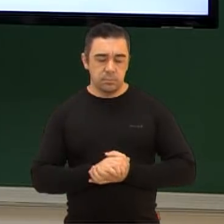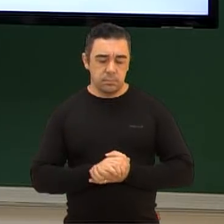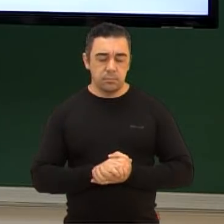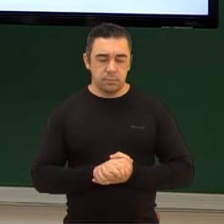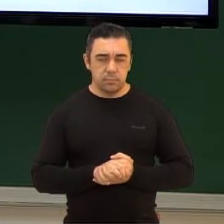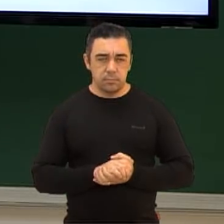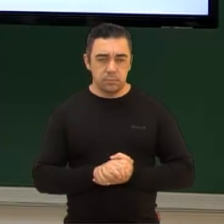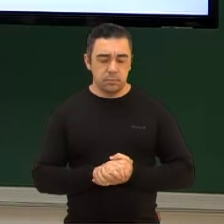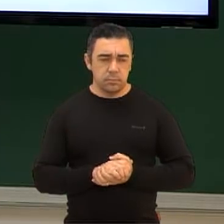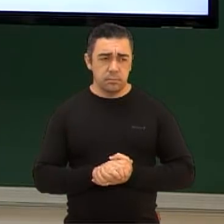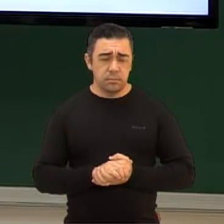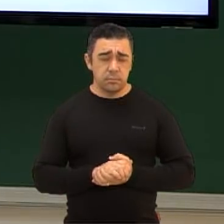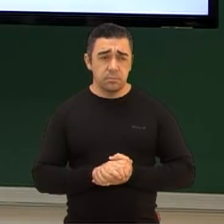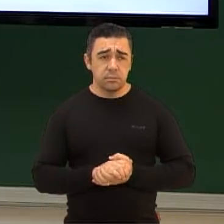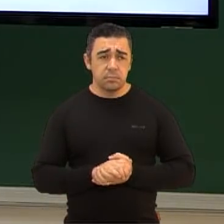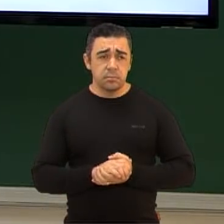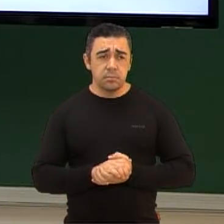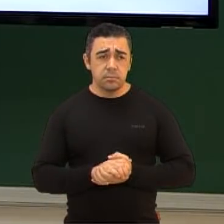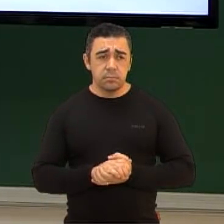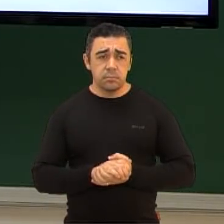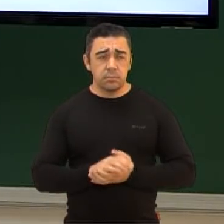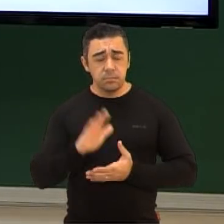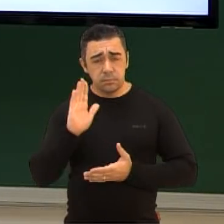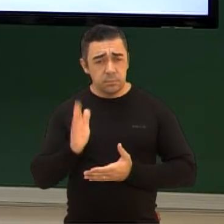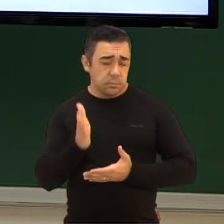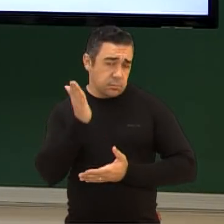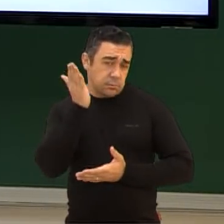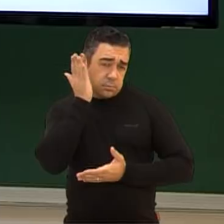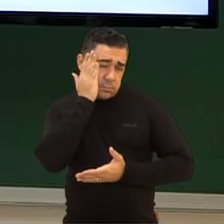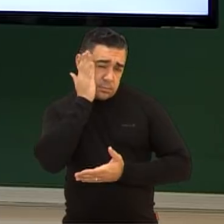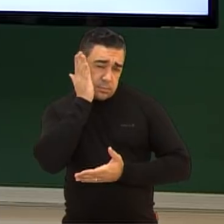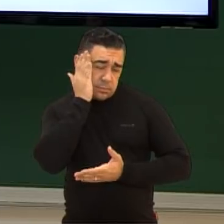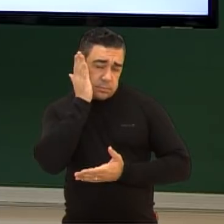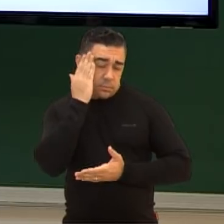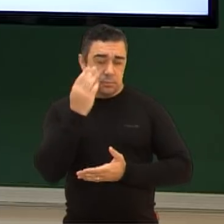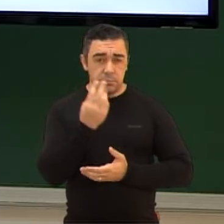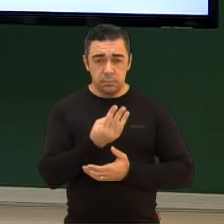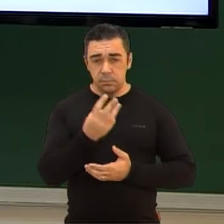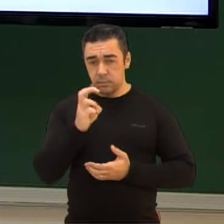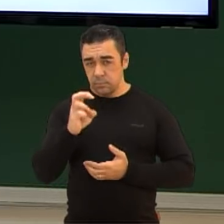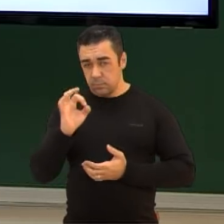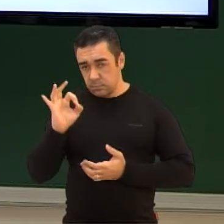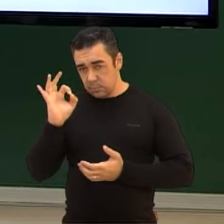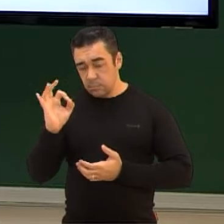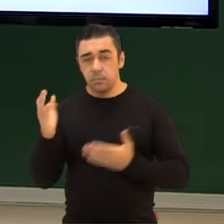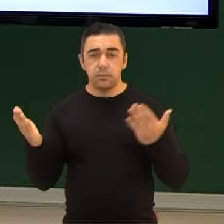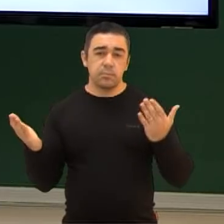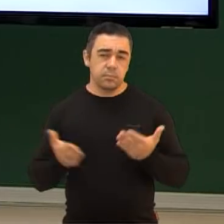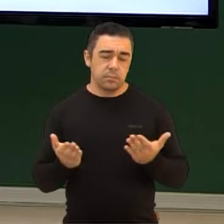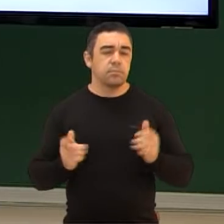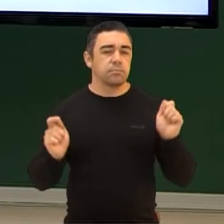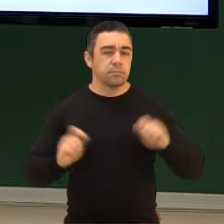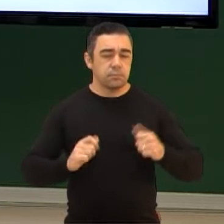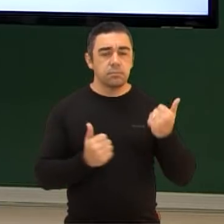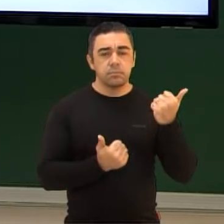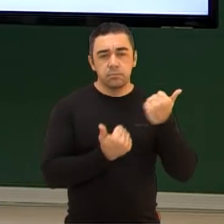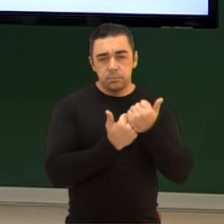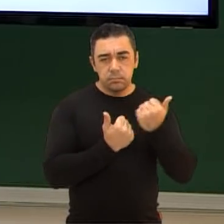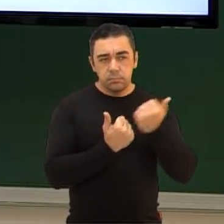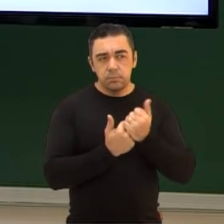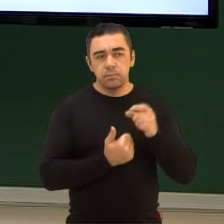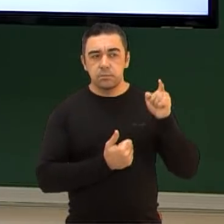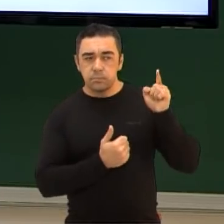a 35. Sabendo que o x é igual a 35, nós podemos